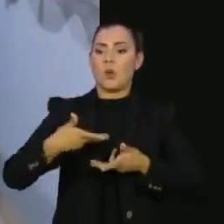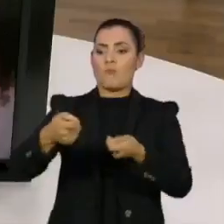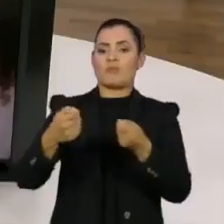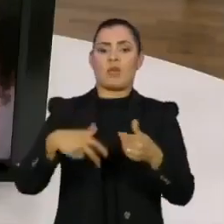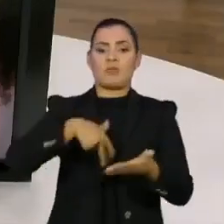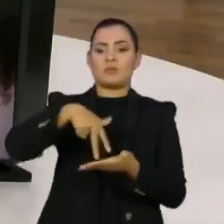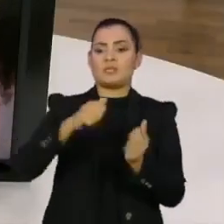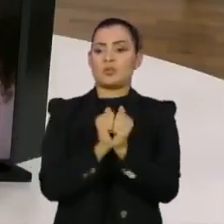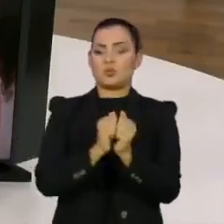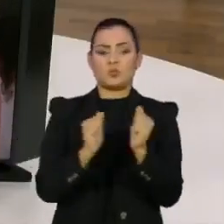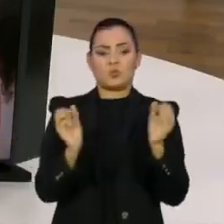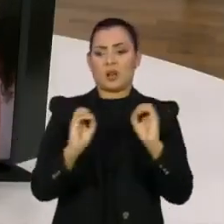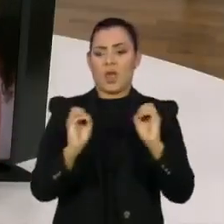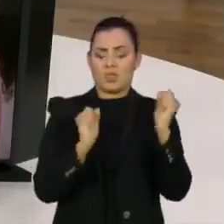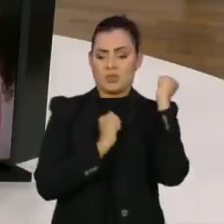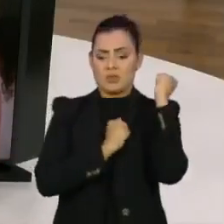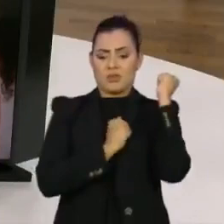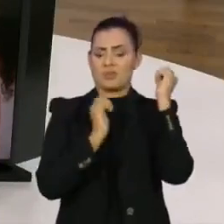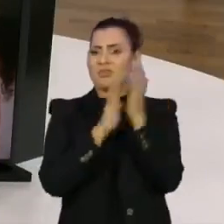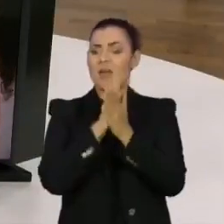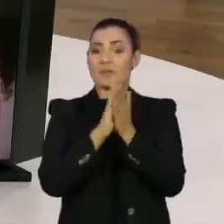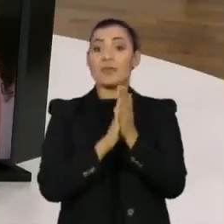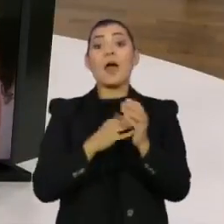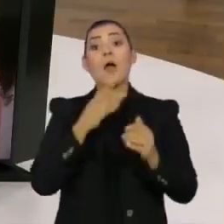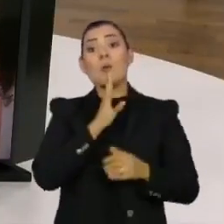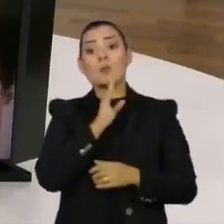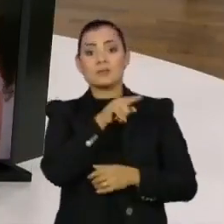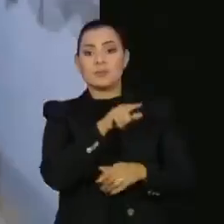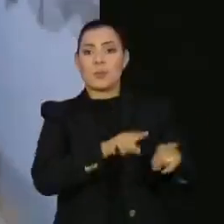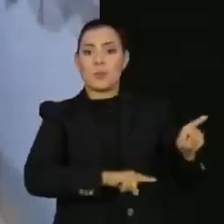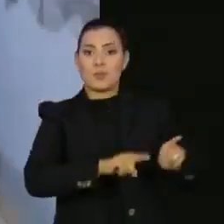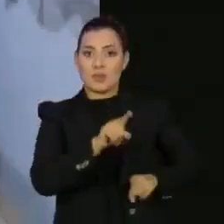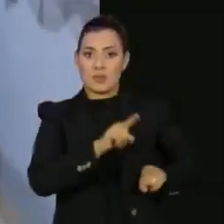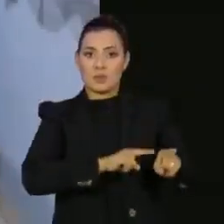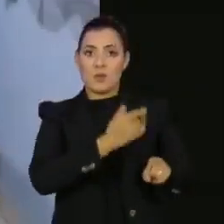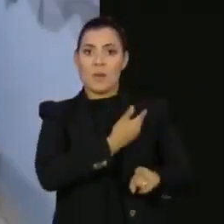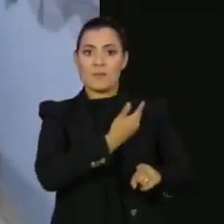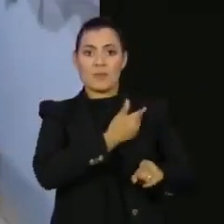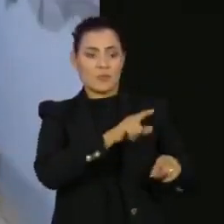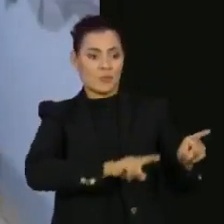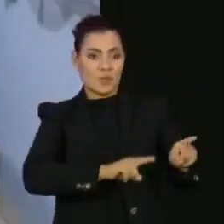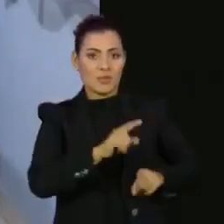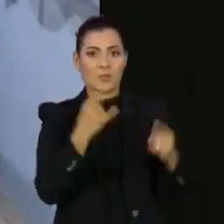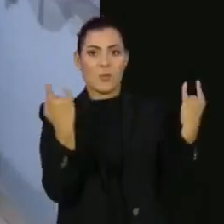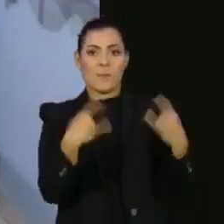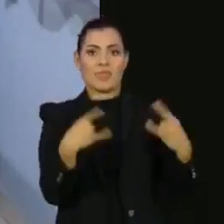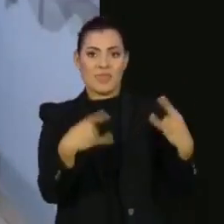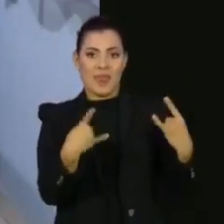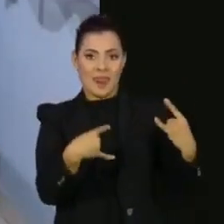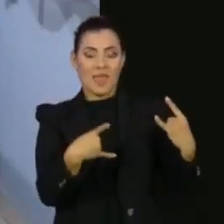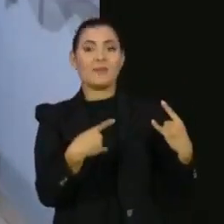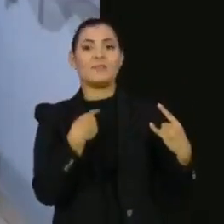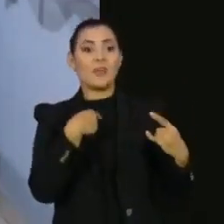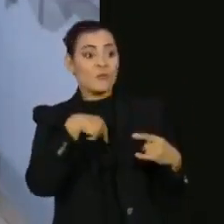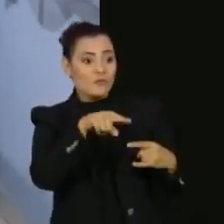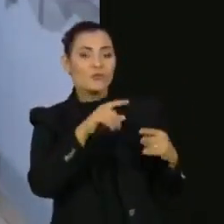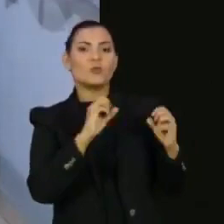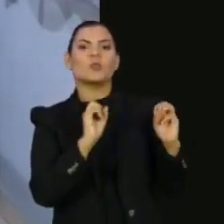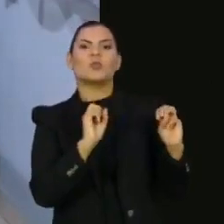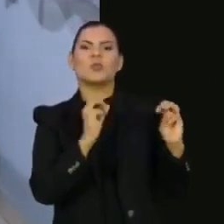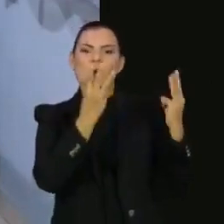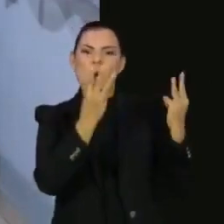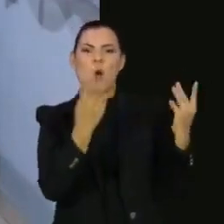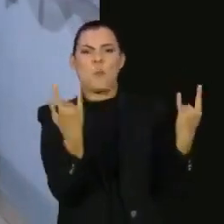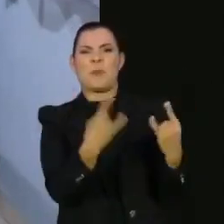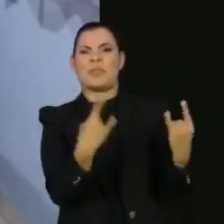dançar. Até que, quando eu conheci meu primo, os amigos do meu primo, metaleiros, e eu fui num show de